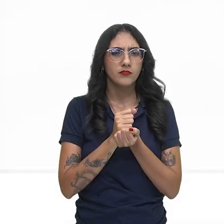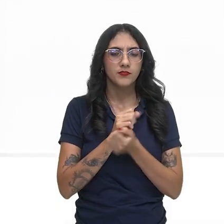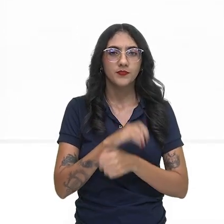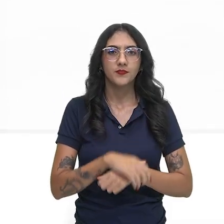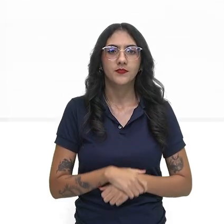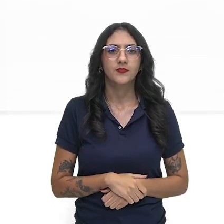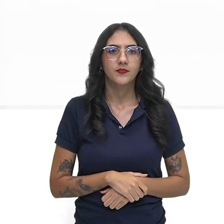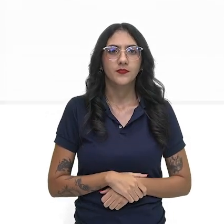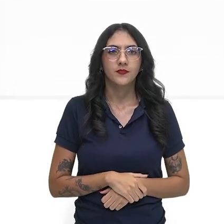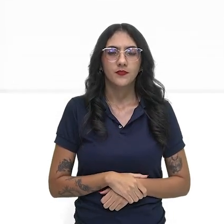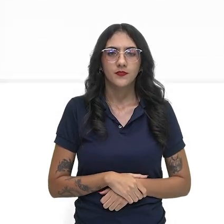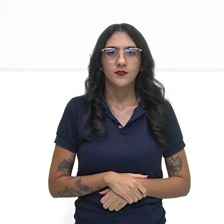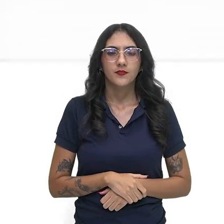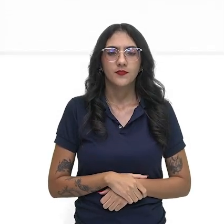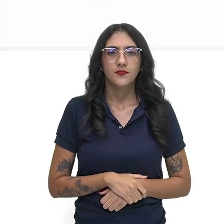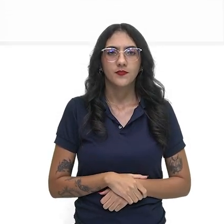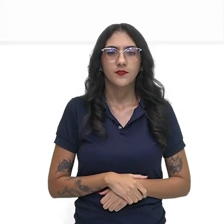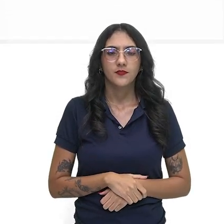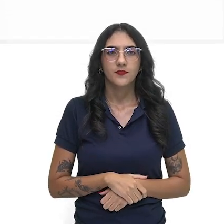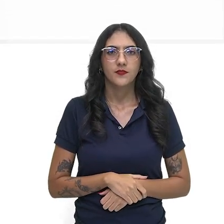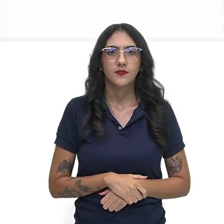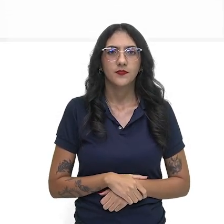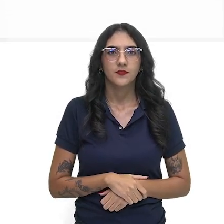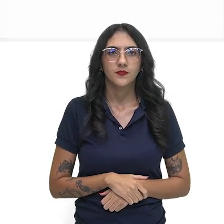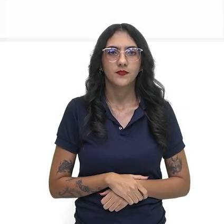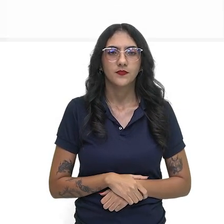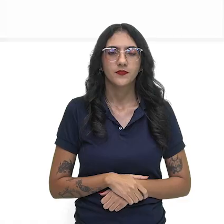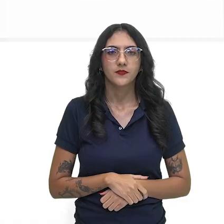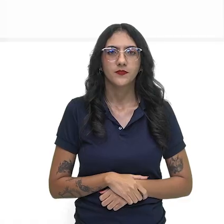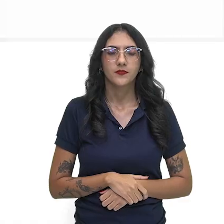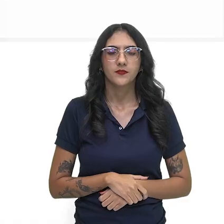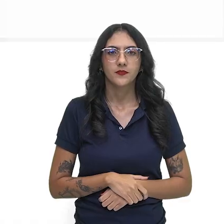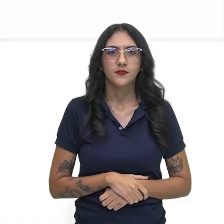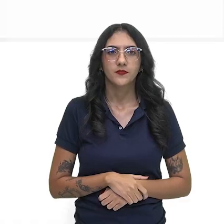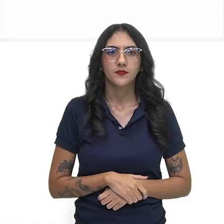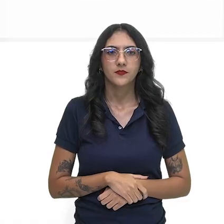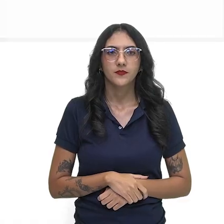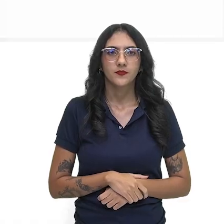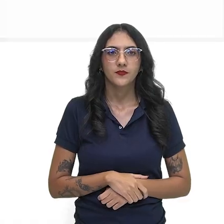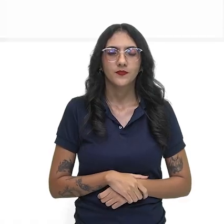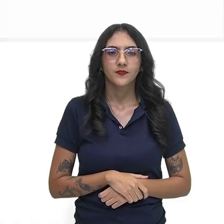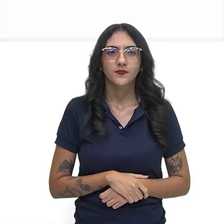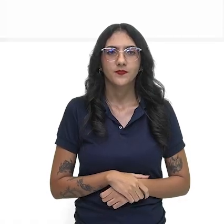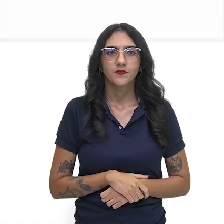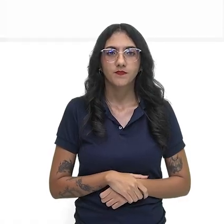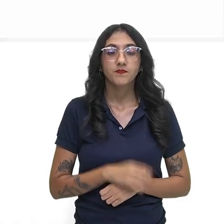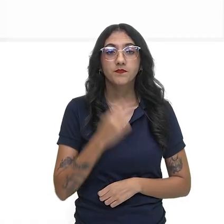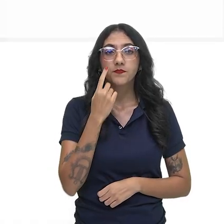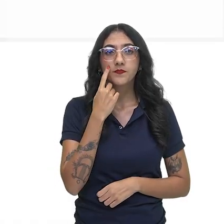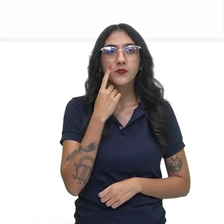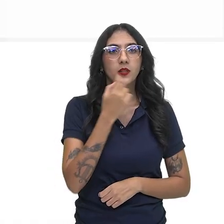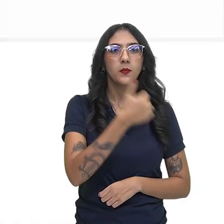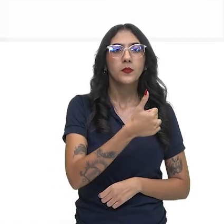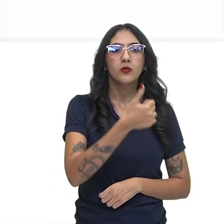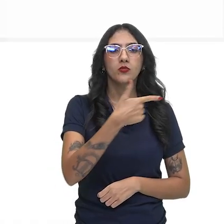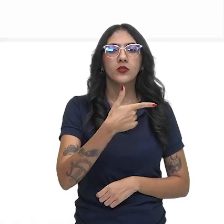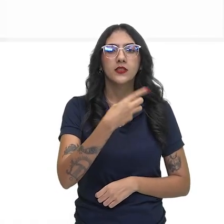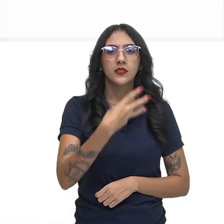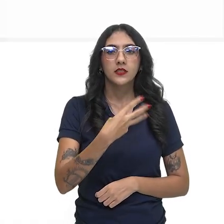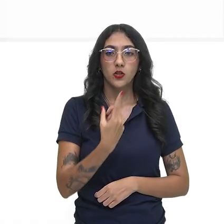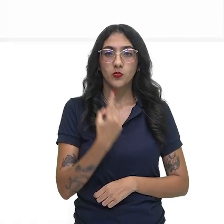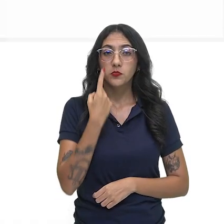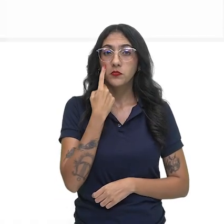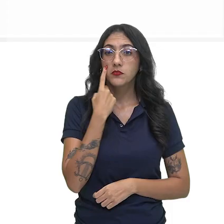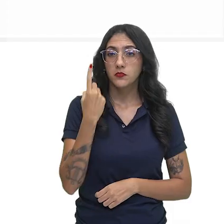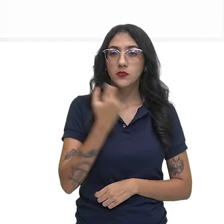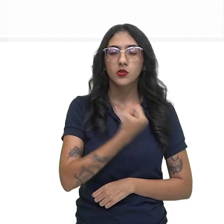só. Deixa eu pegar aqui um espaço, né, para gente. 1231. Veja, o número é esse